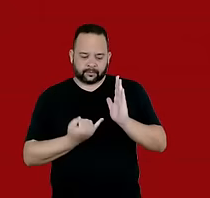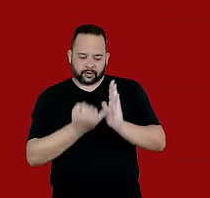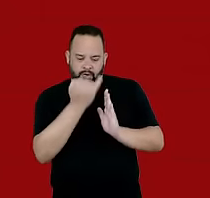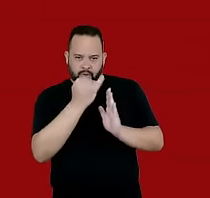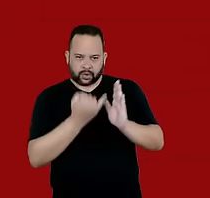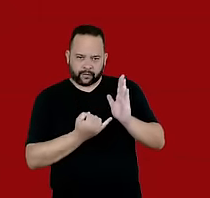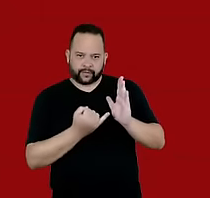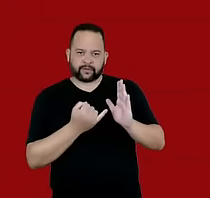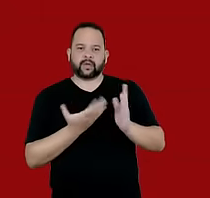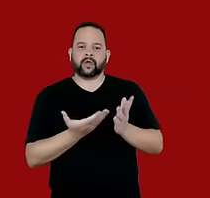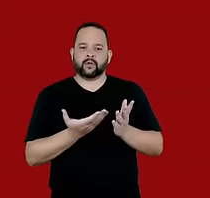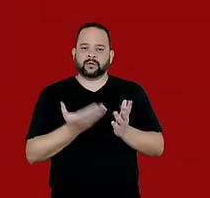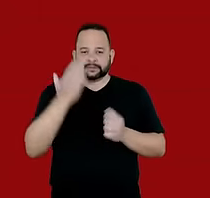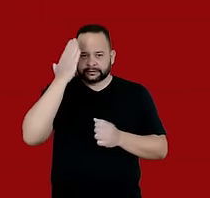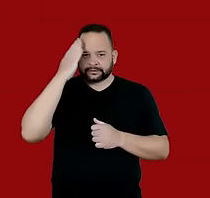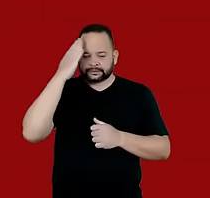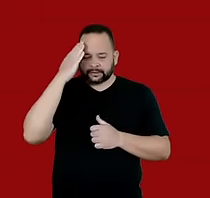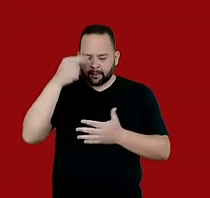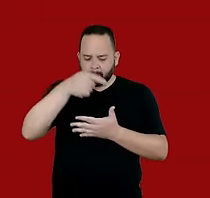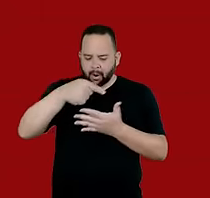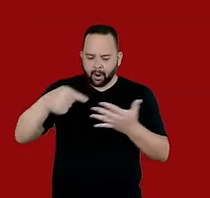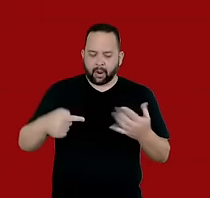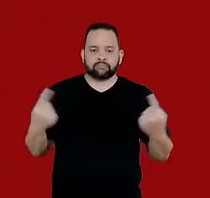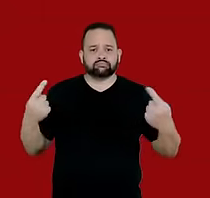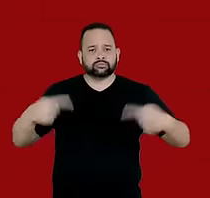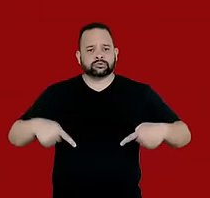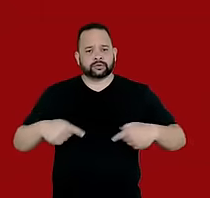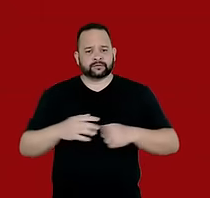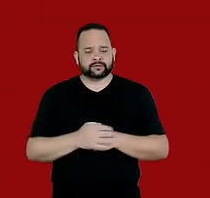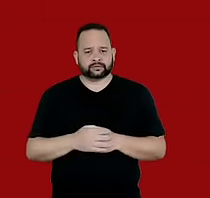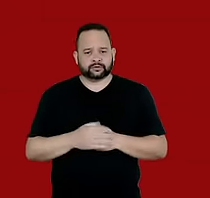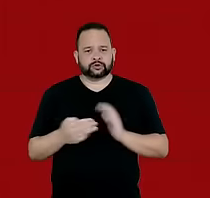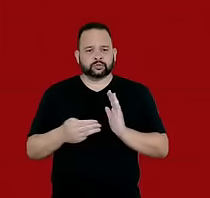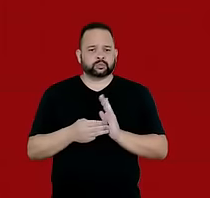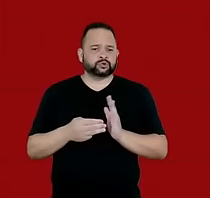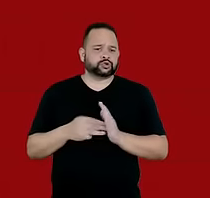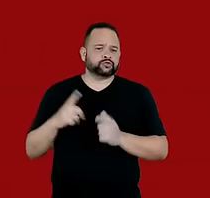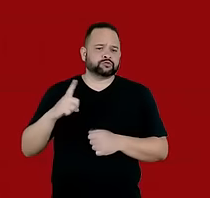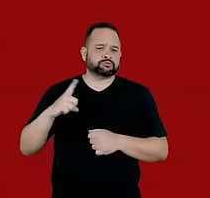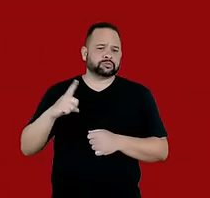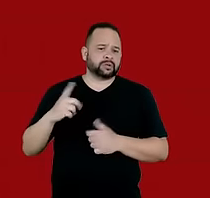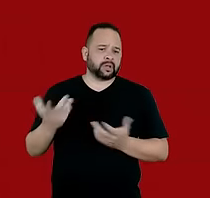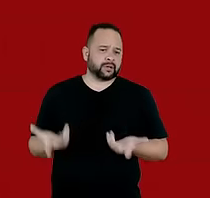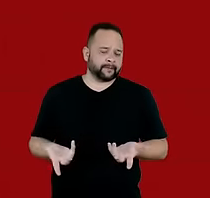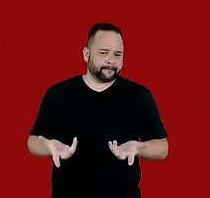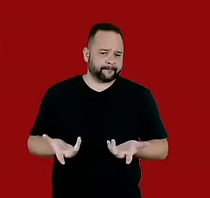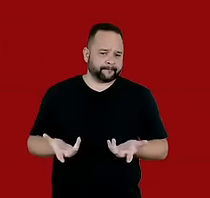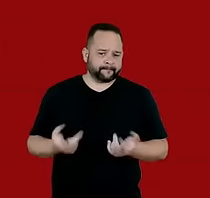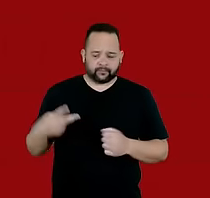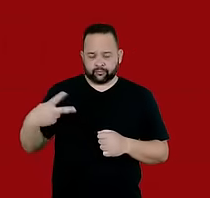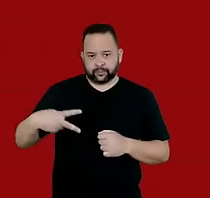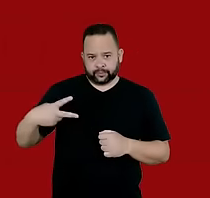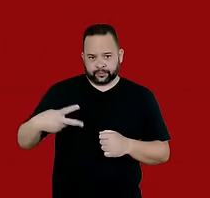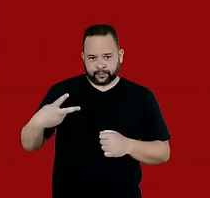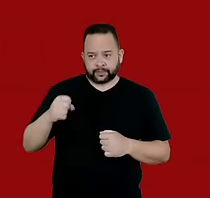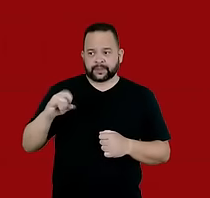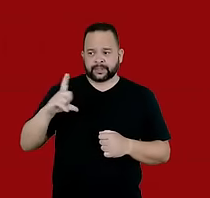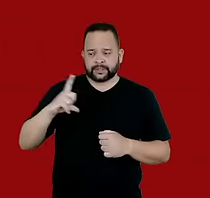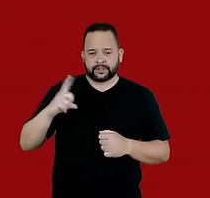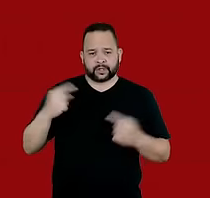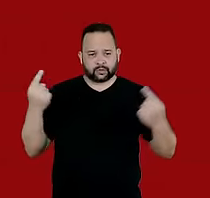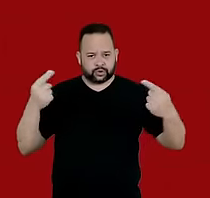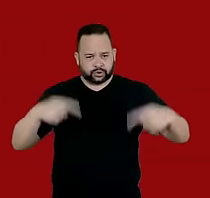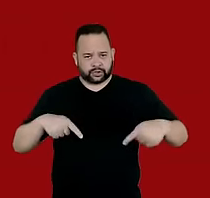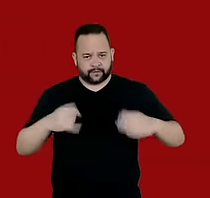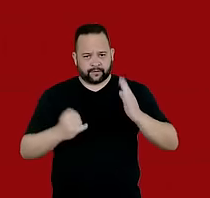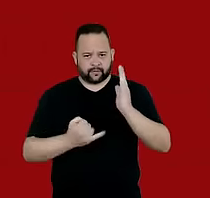desafios aqui por que que existem desafios e a segunda parte é dizer bom se a gente tem desafio para desinflação Global significa que